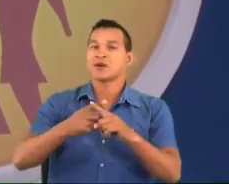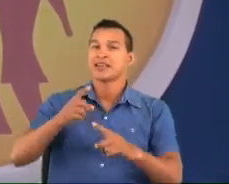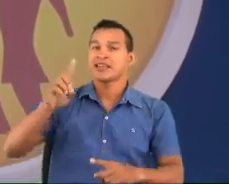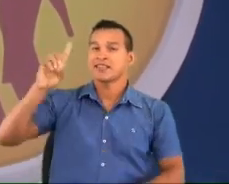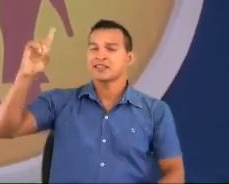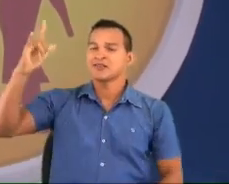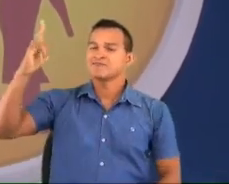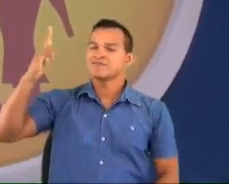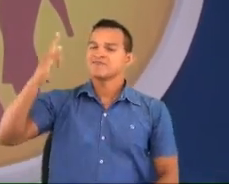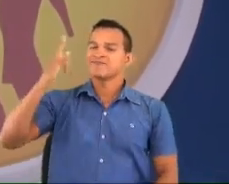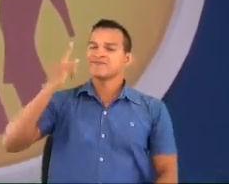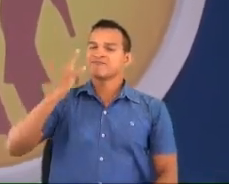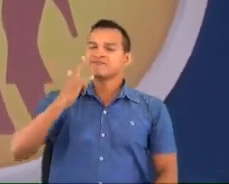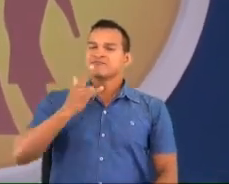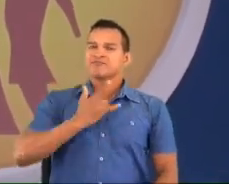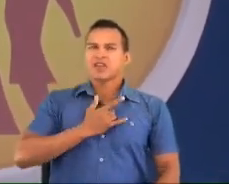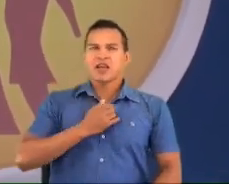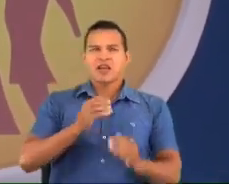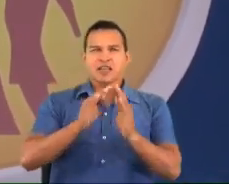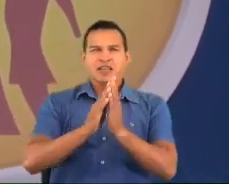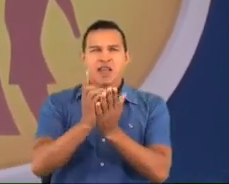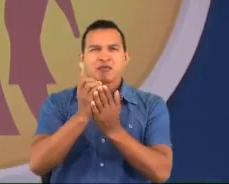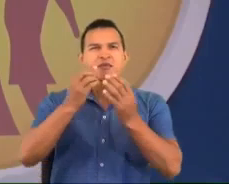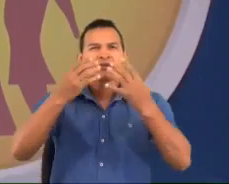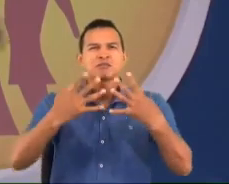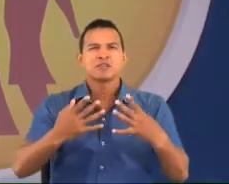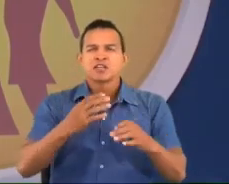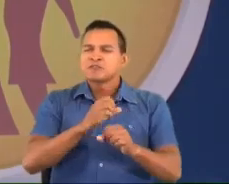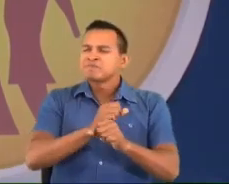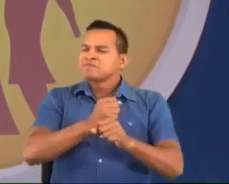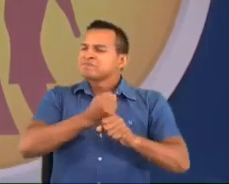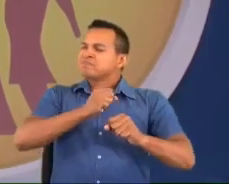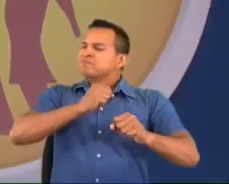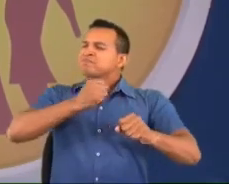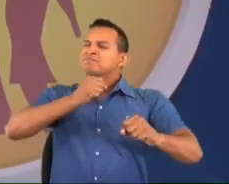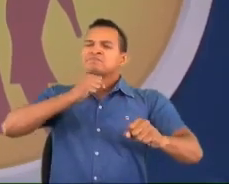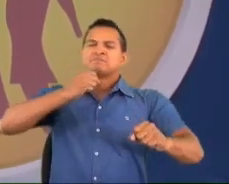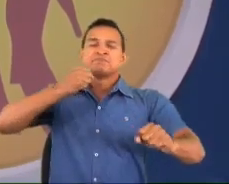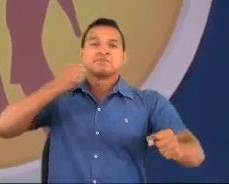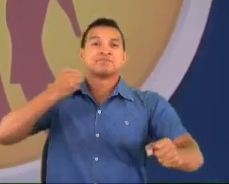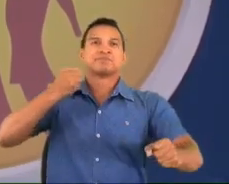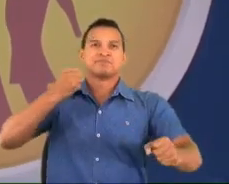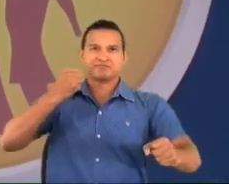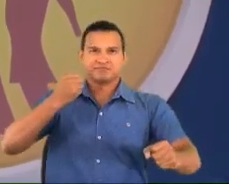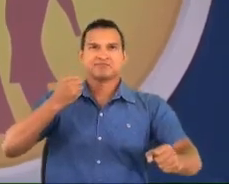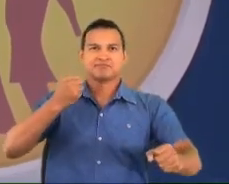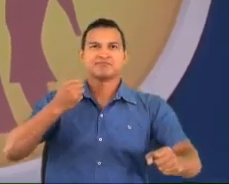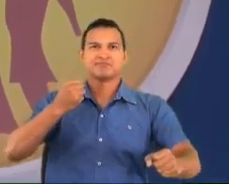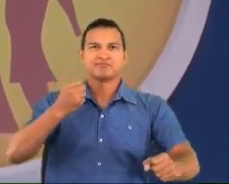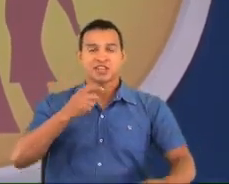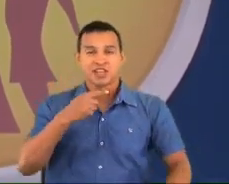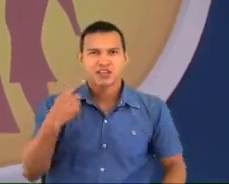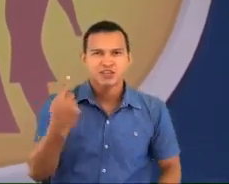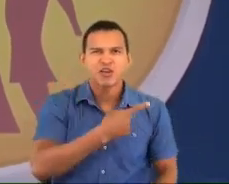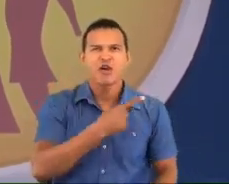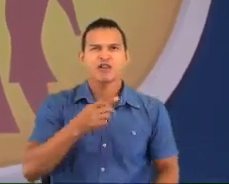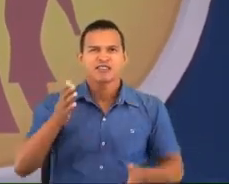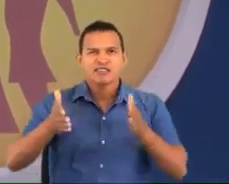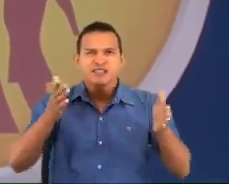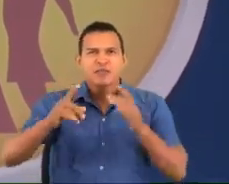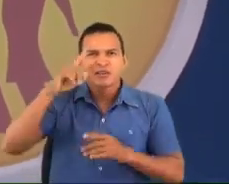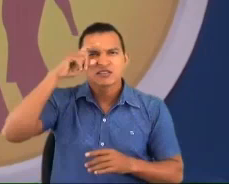amor que a Bíblia diz que é um amor eterno, de tal maneira. E nós, nesses tempos